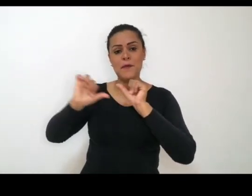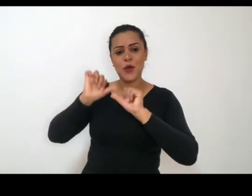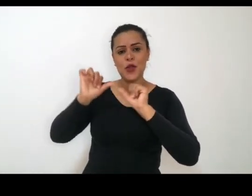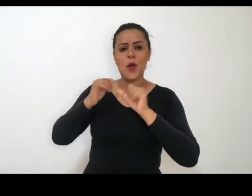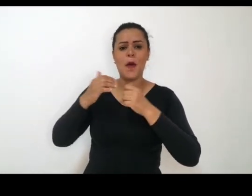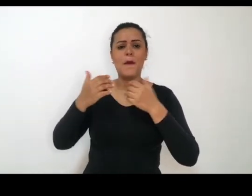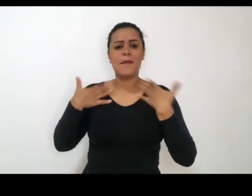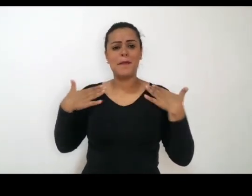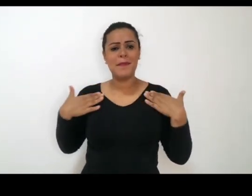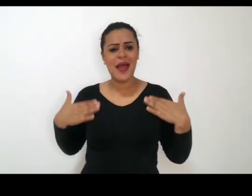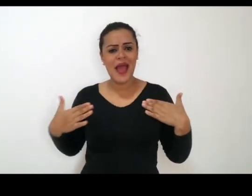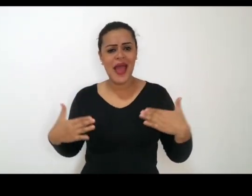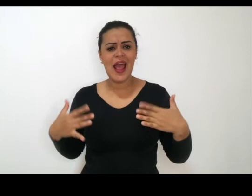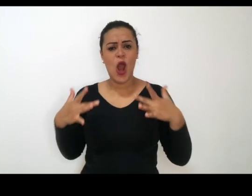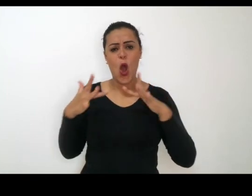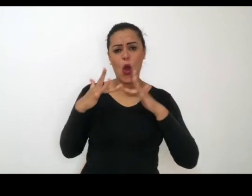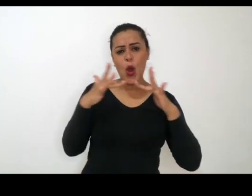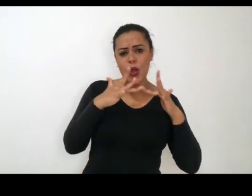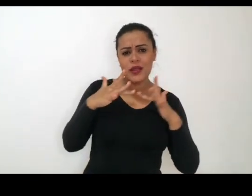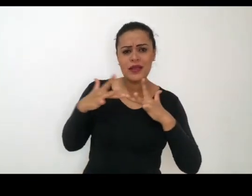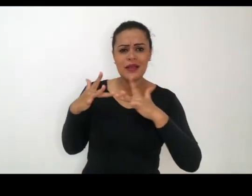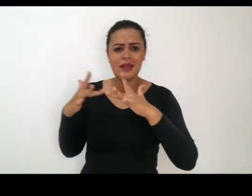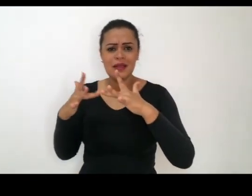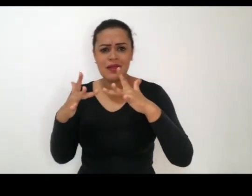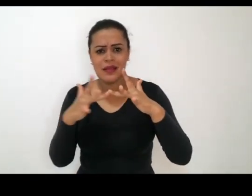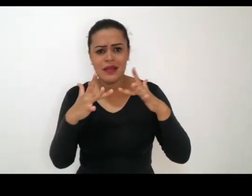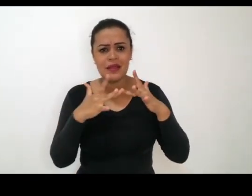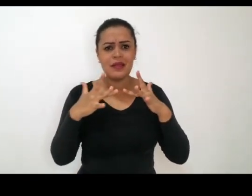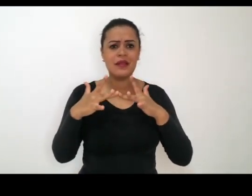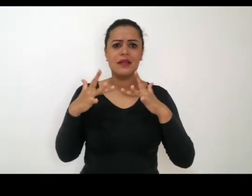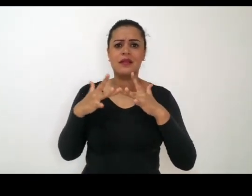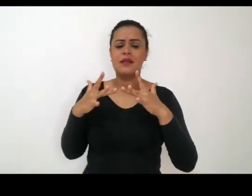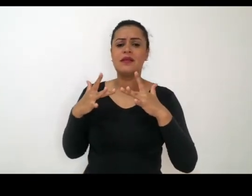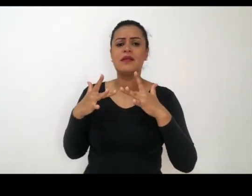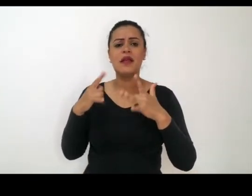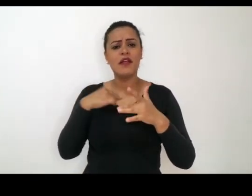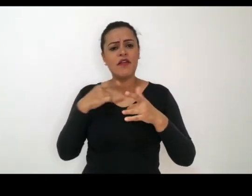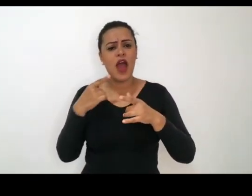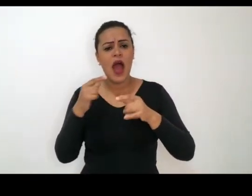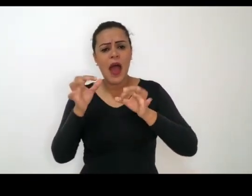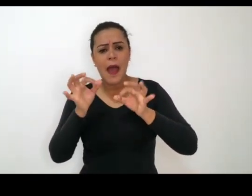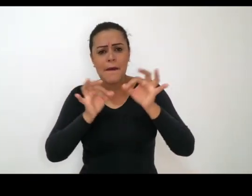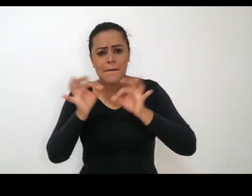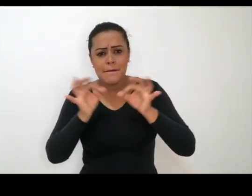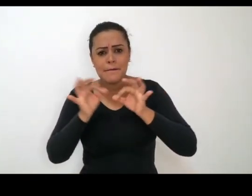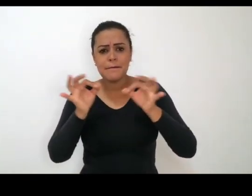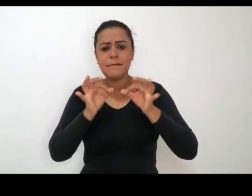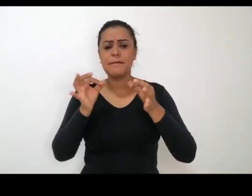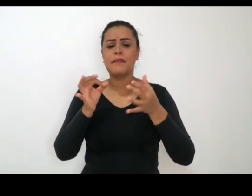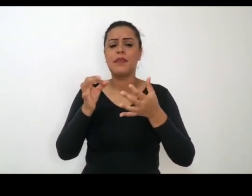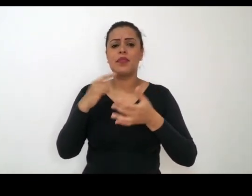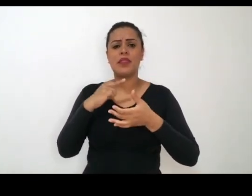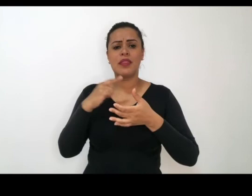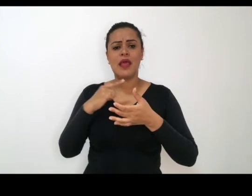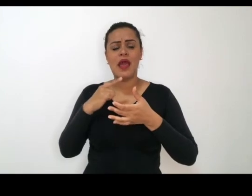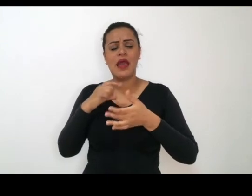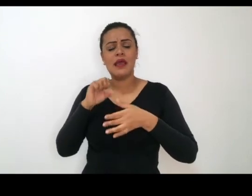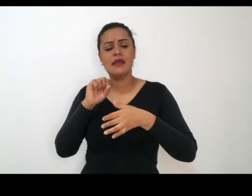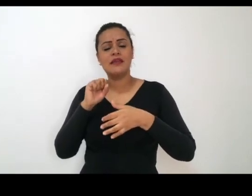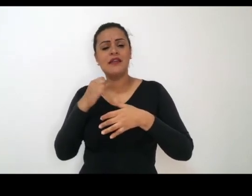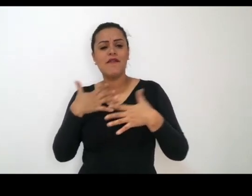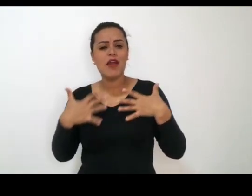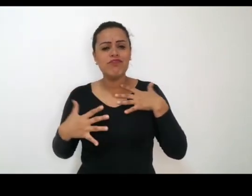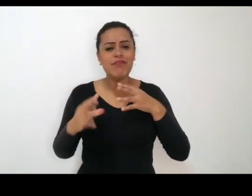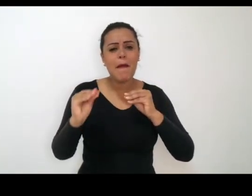contato e improvisação, né? A gente foi para uma coisa muito sensual e sensorial, e agora com essas evidências todas